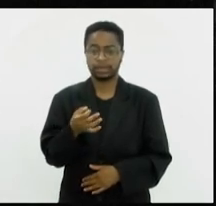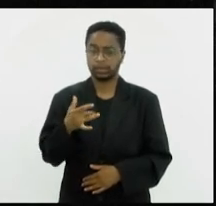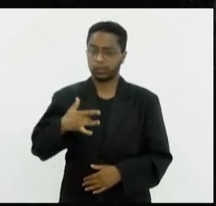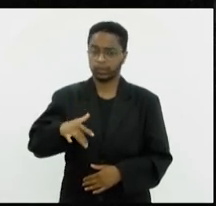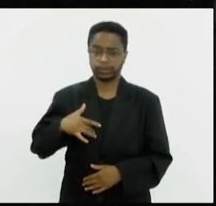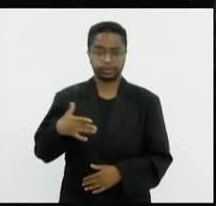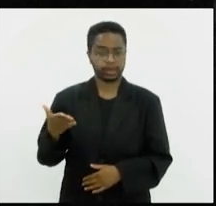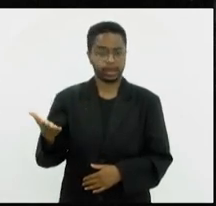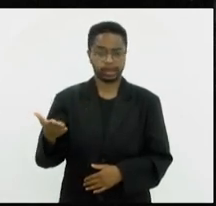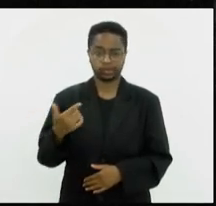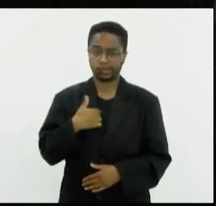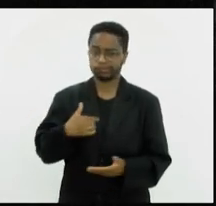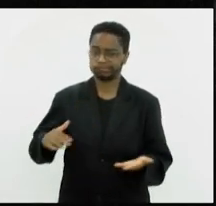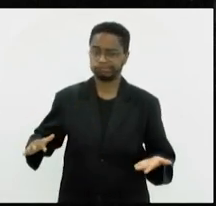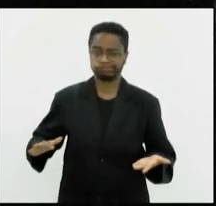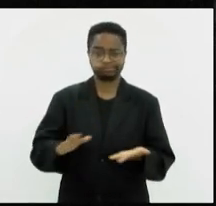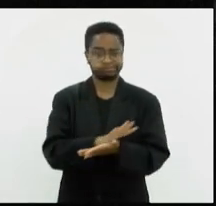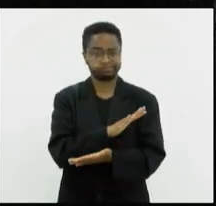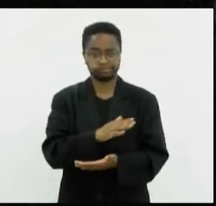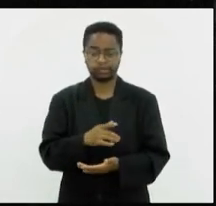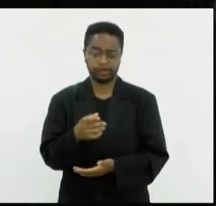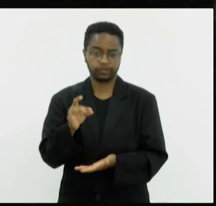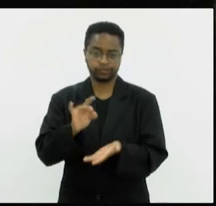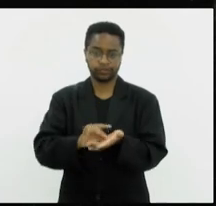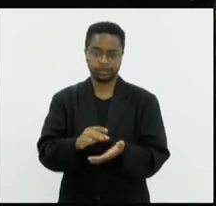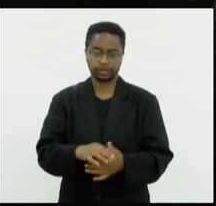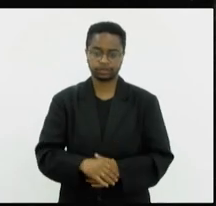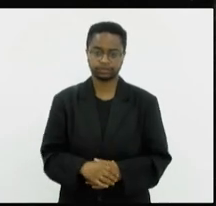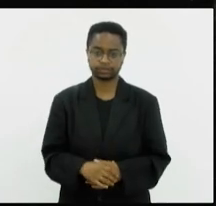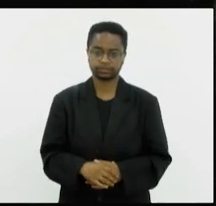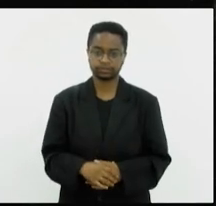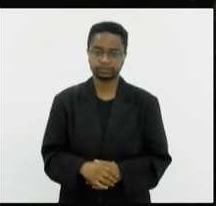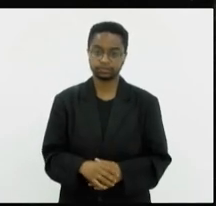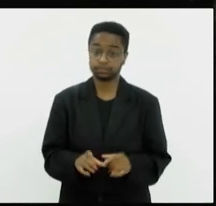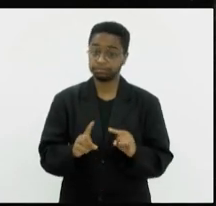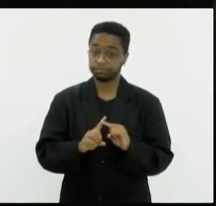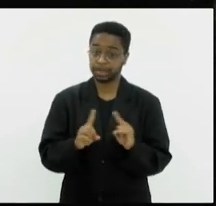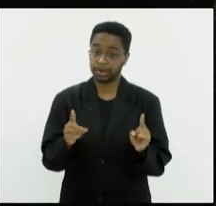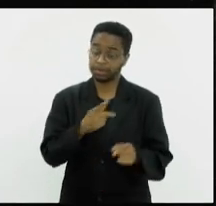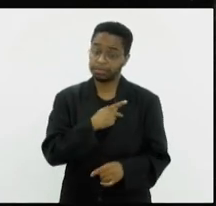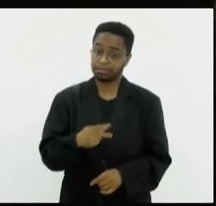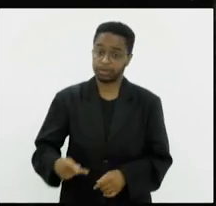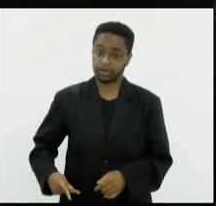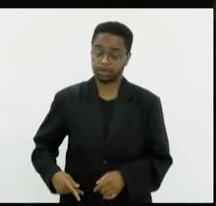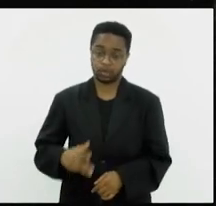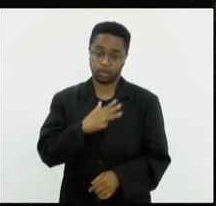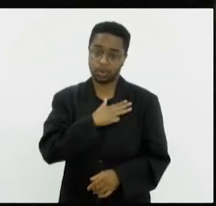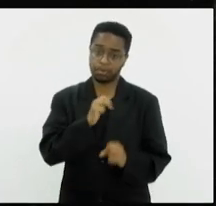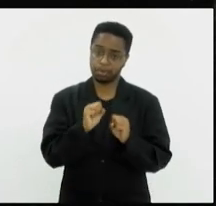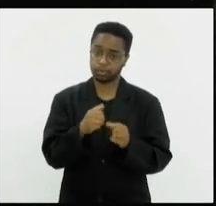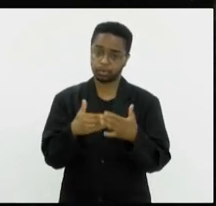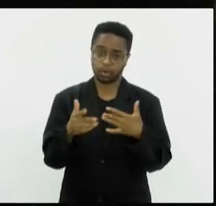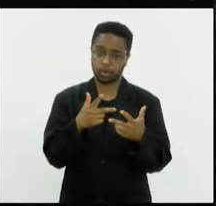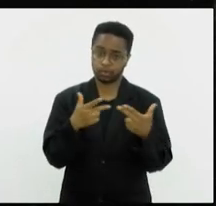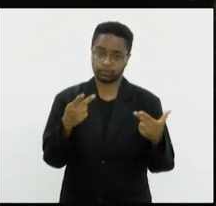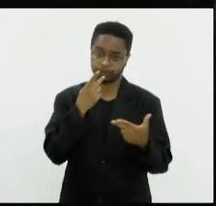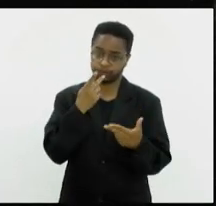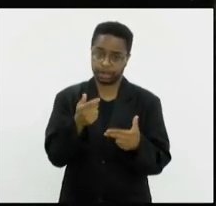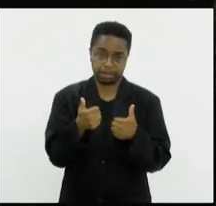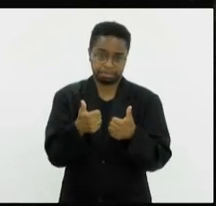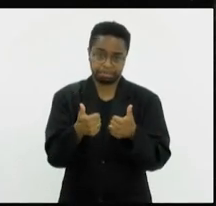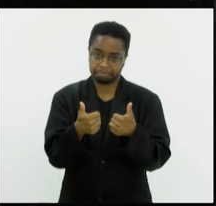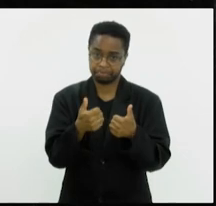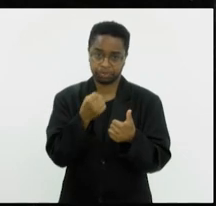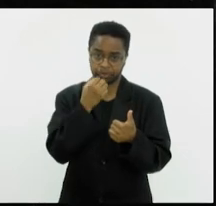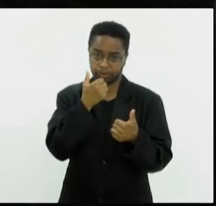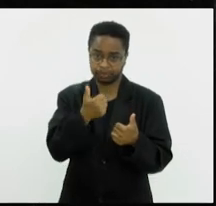ou massacrar essa é grande realidade Mas como é o presidente Lula ele pode falar o que ele quiser tá tudo tranquilo